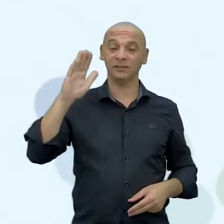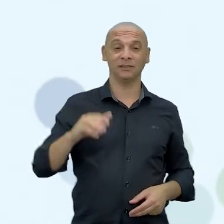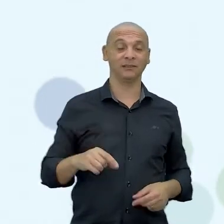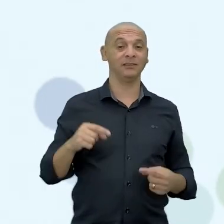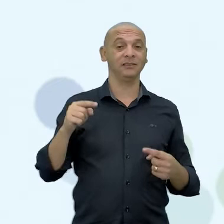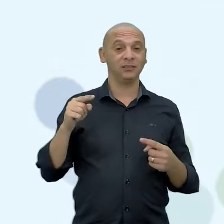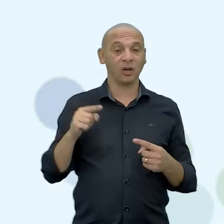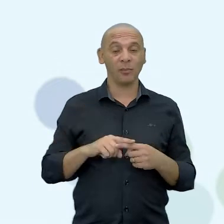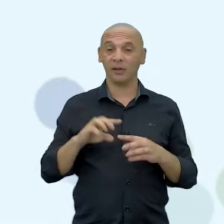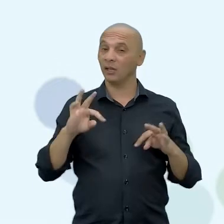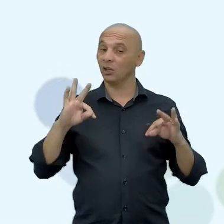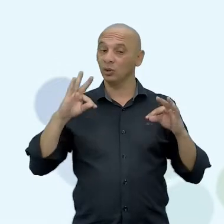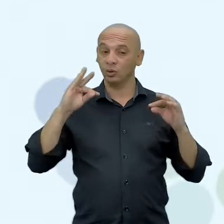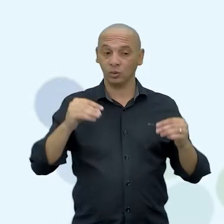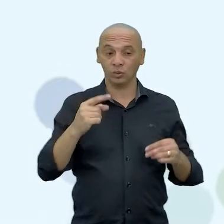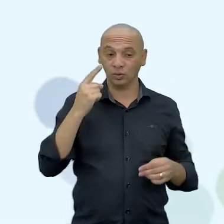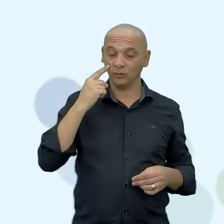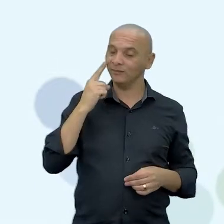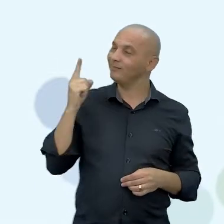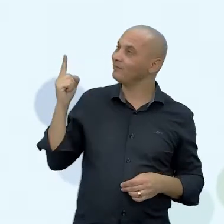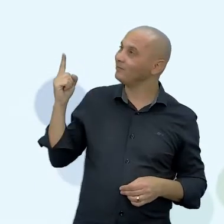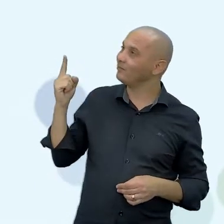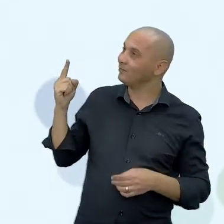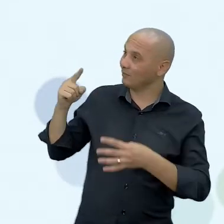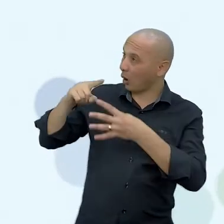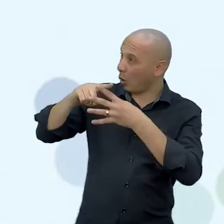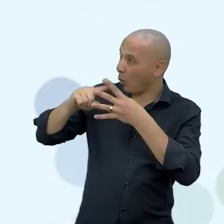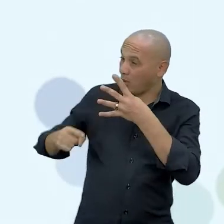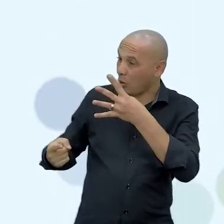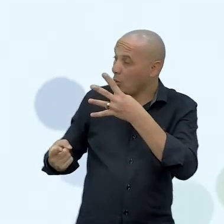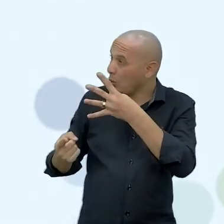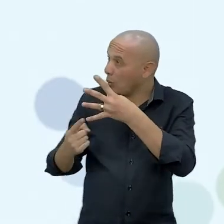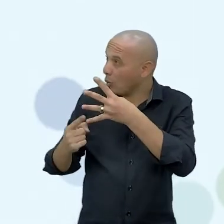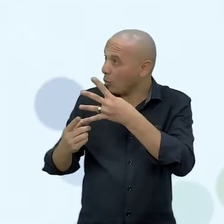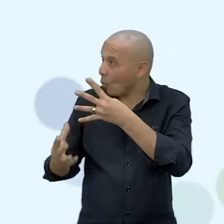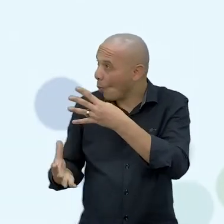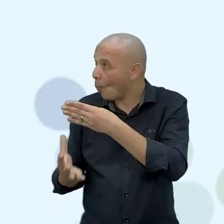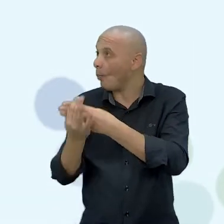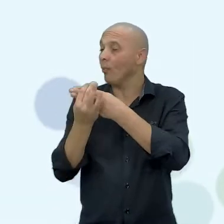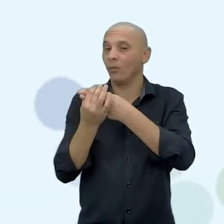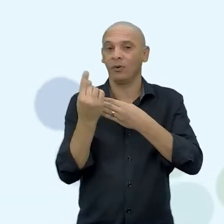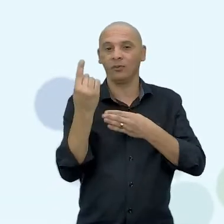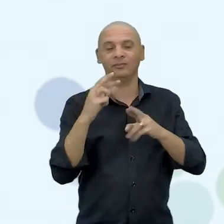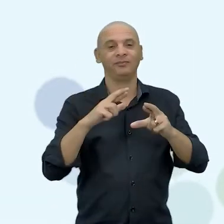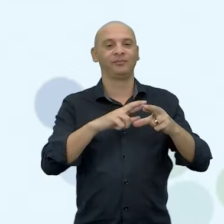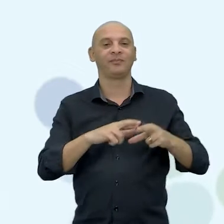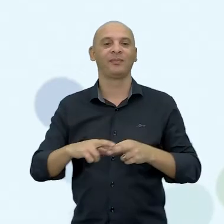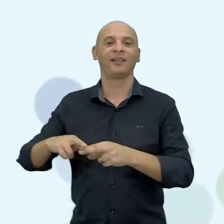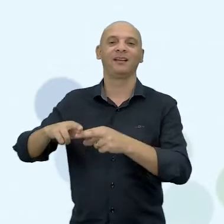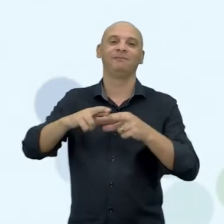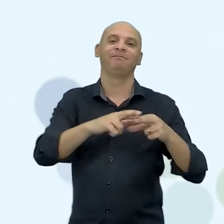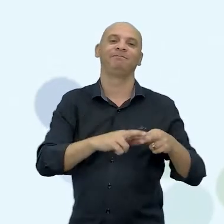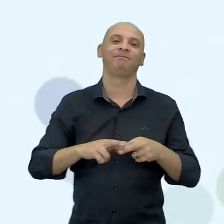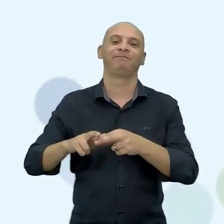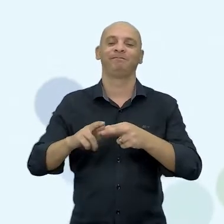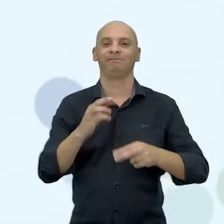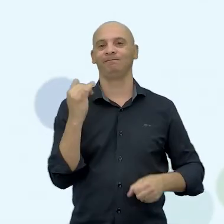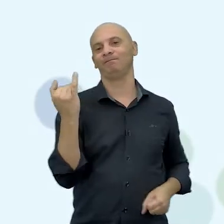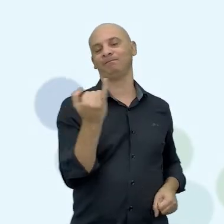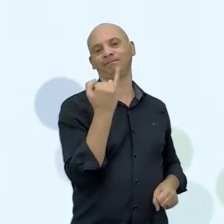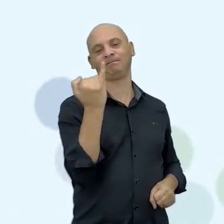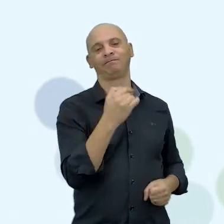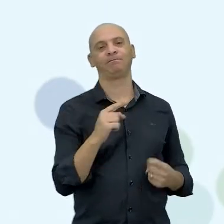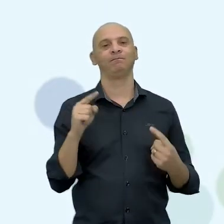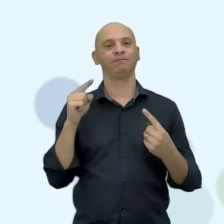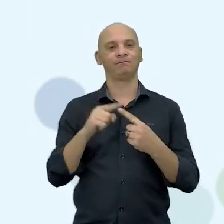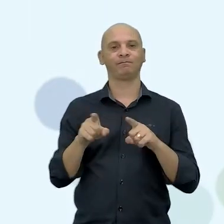os outros 3 itens anteriores que nós citamos aí, porque nada mais do que a dependência, né,